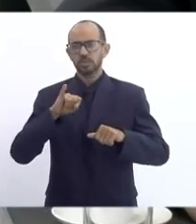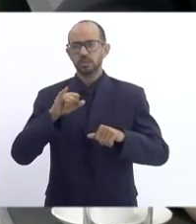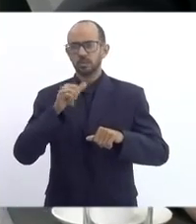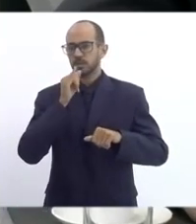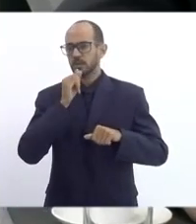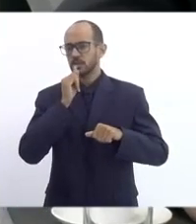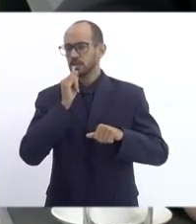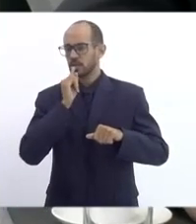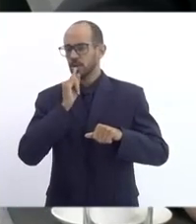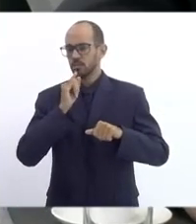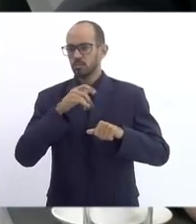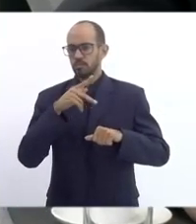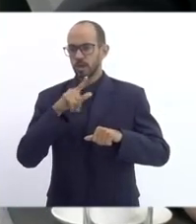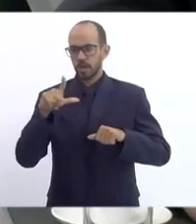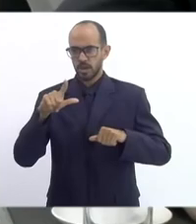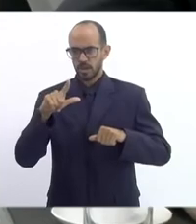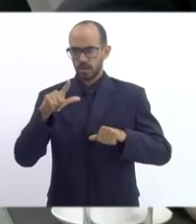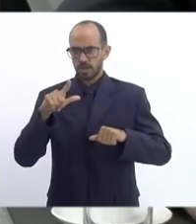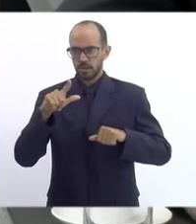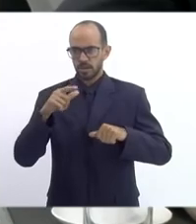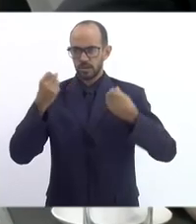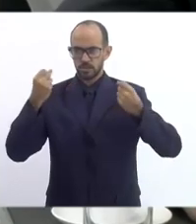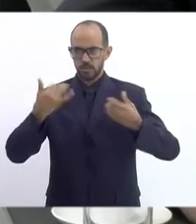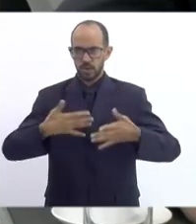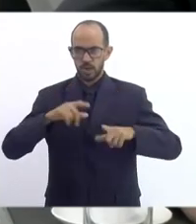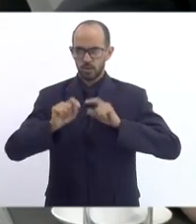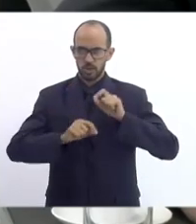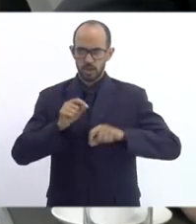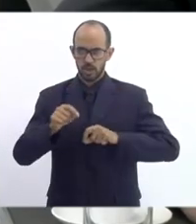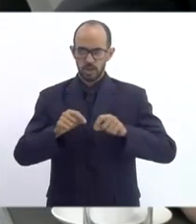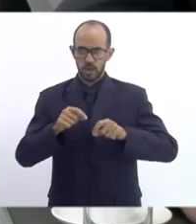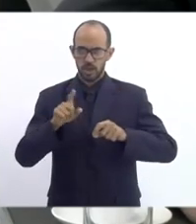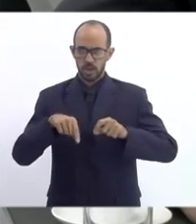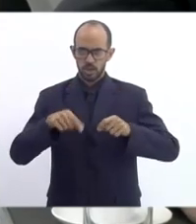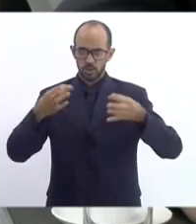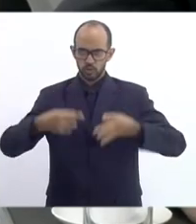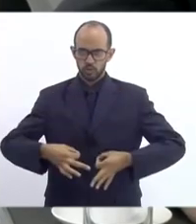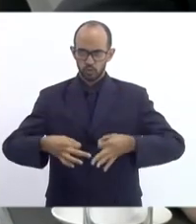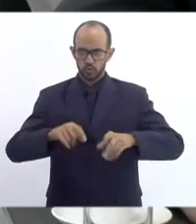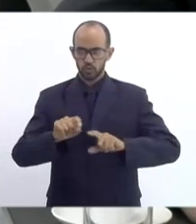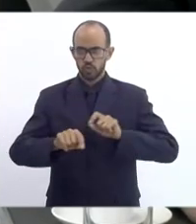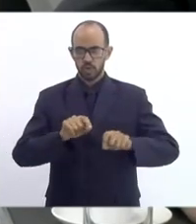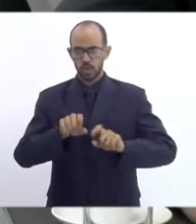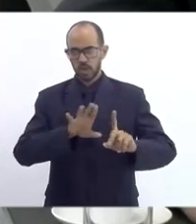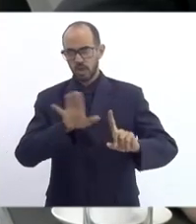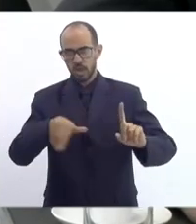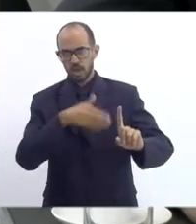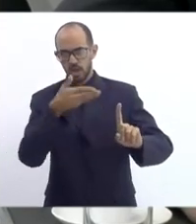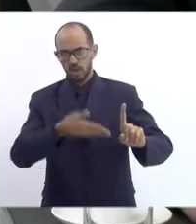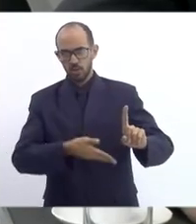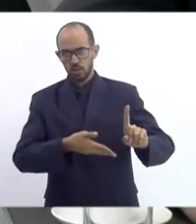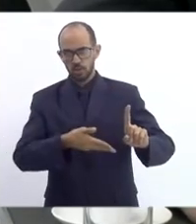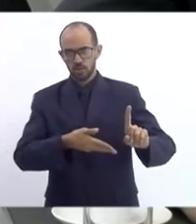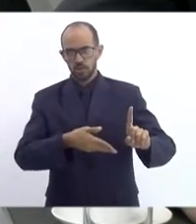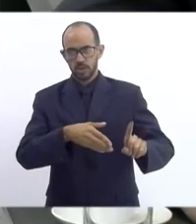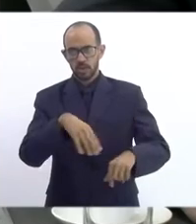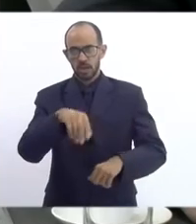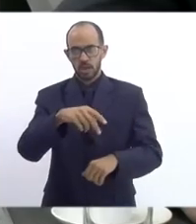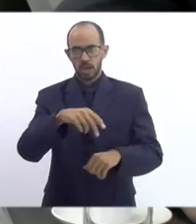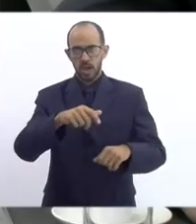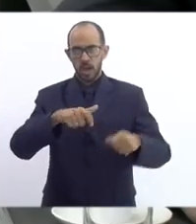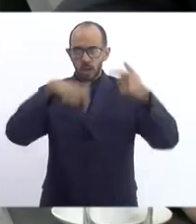há menção, o que eu, de antemão, consideraria absolutamente justo, reconhecer Sim. Princesa Isabel como a